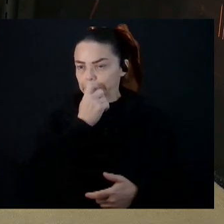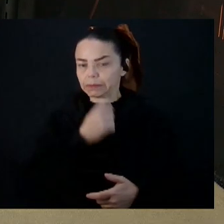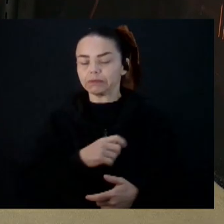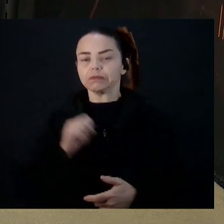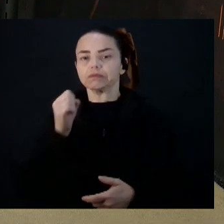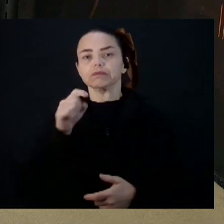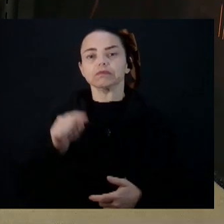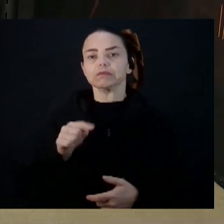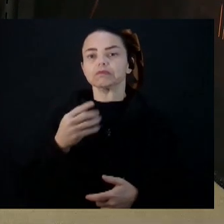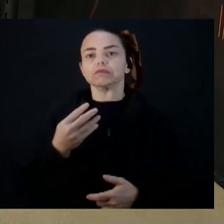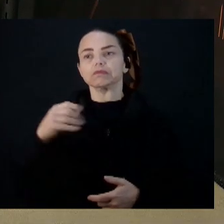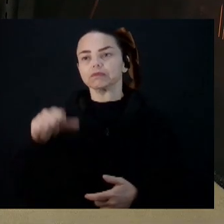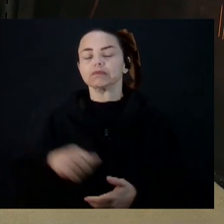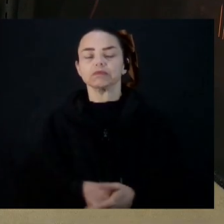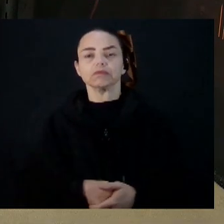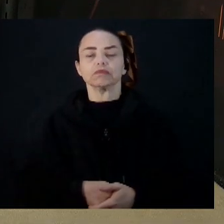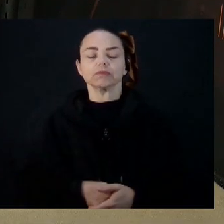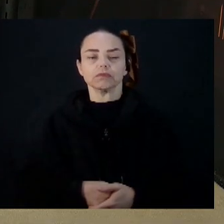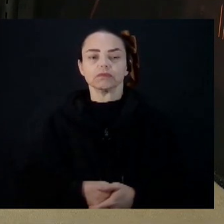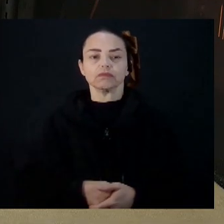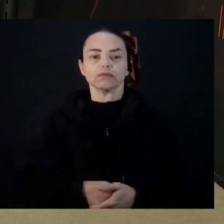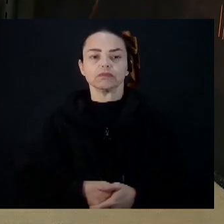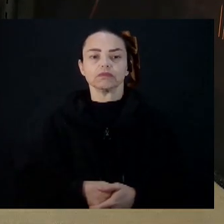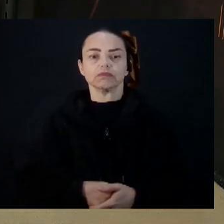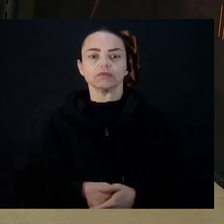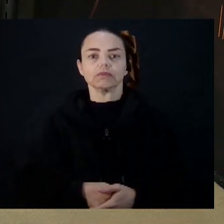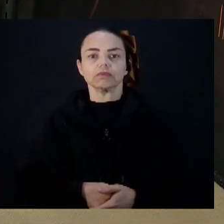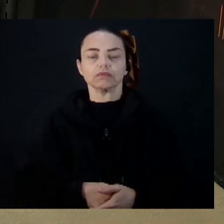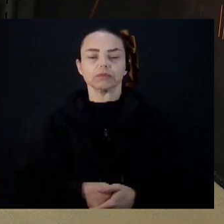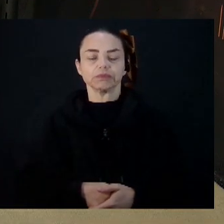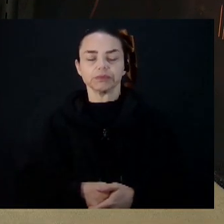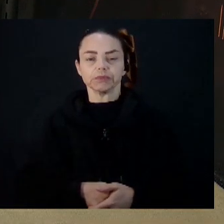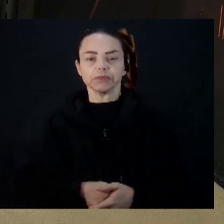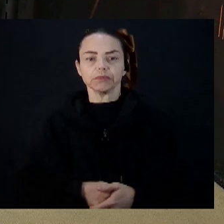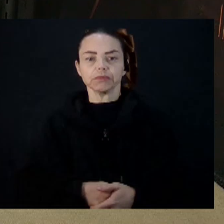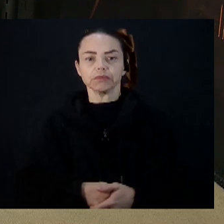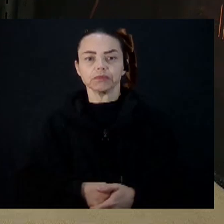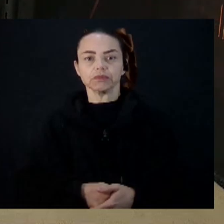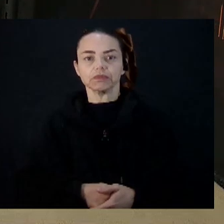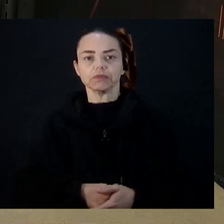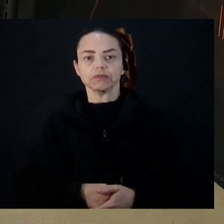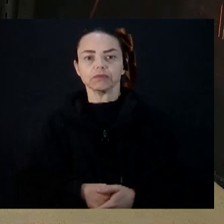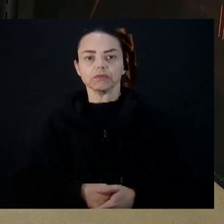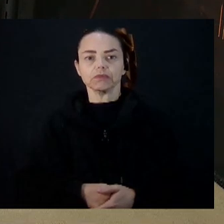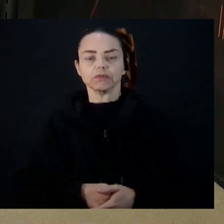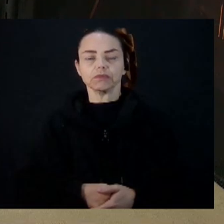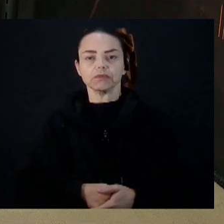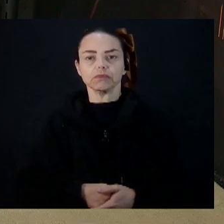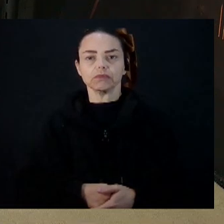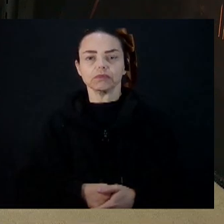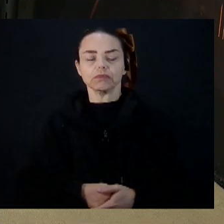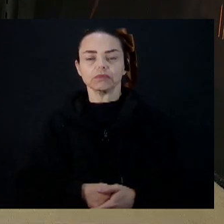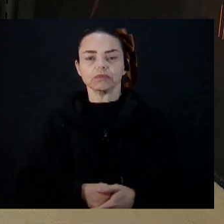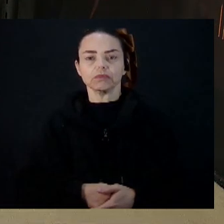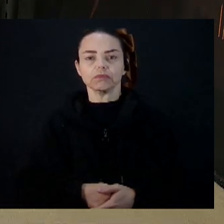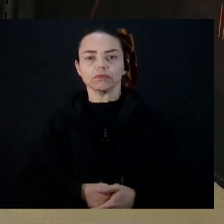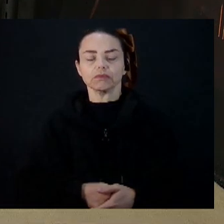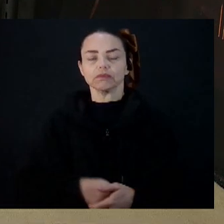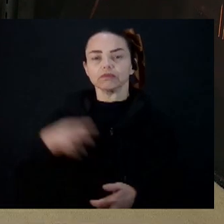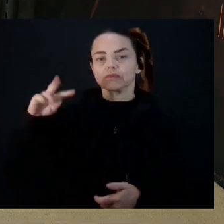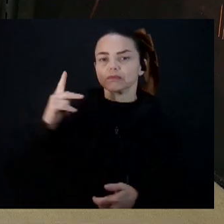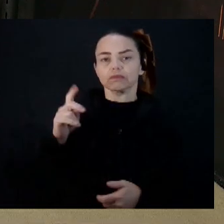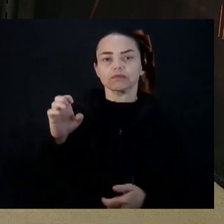Pode colocar mais uma na tela para a gente, produção, por favor? Vamos ver quem está conosco? Vamos lá. O Henrique Duarte do